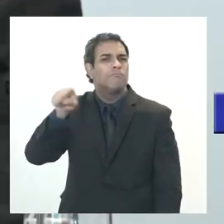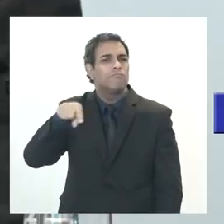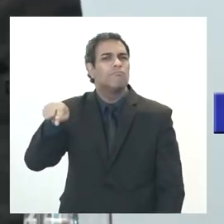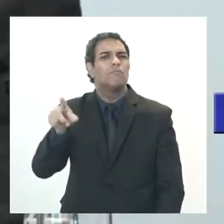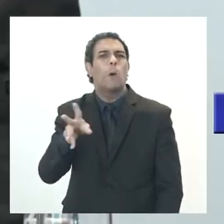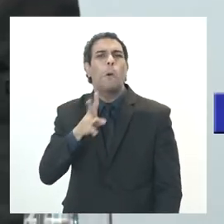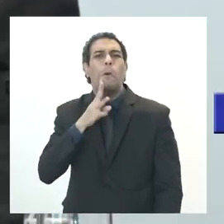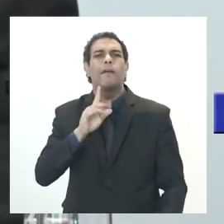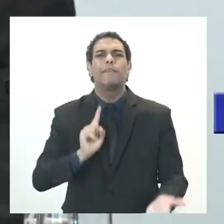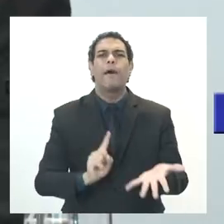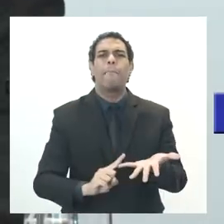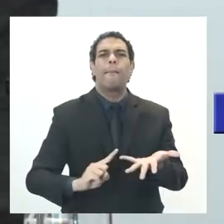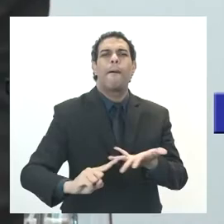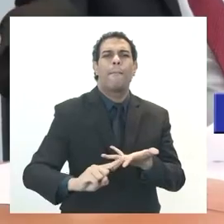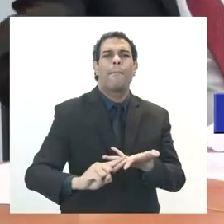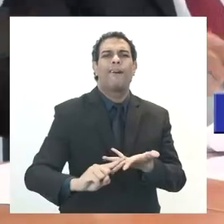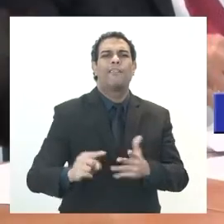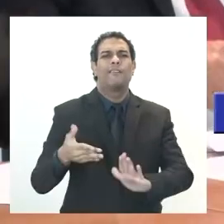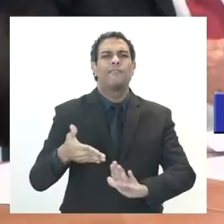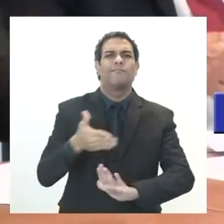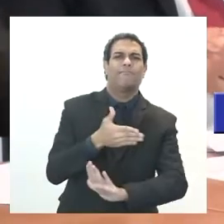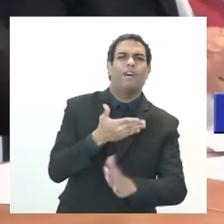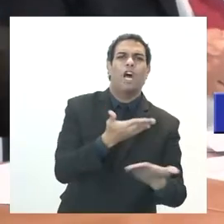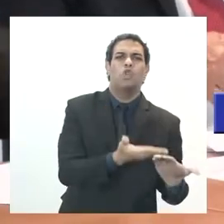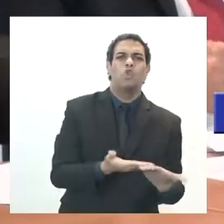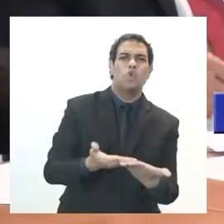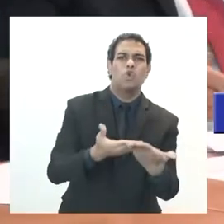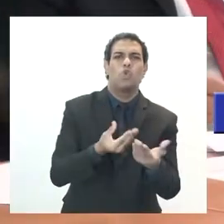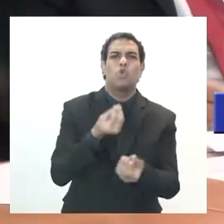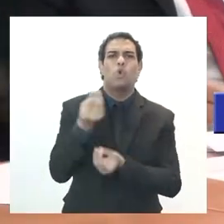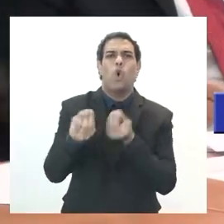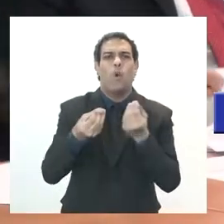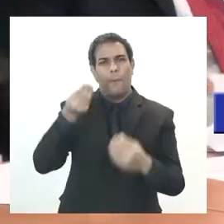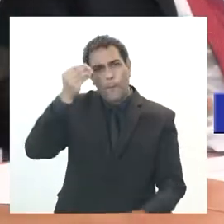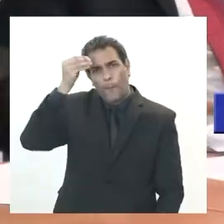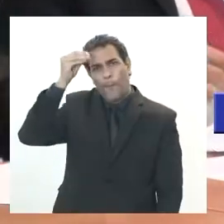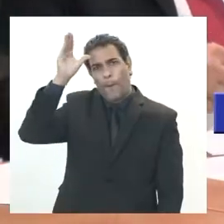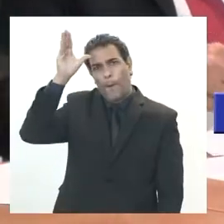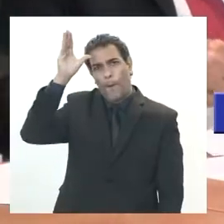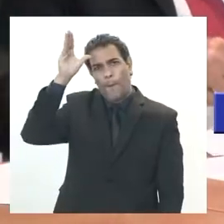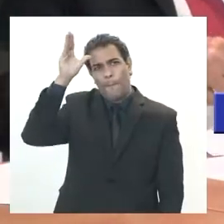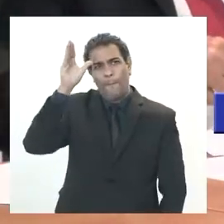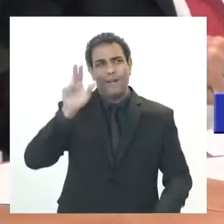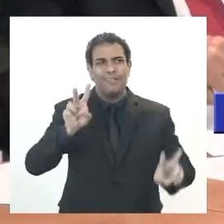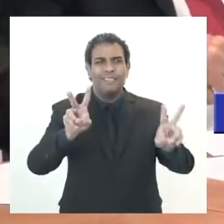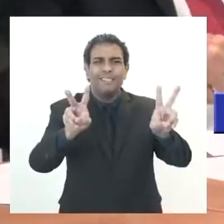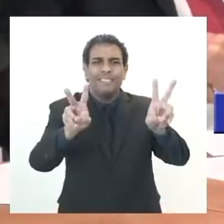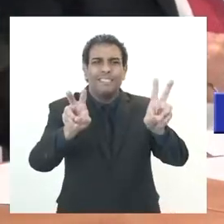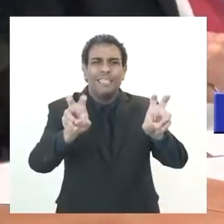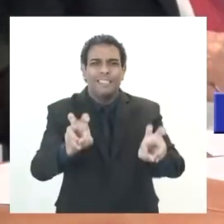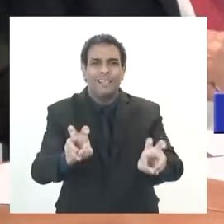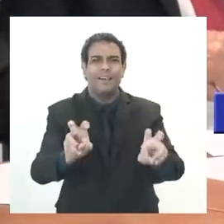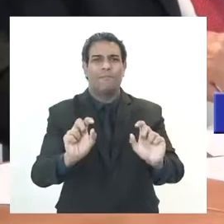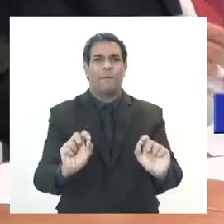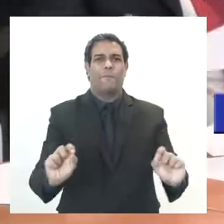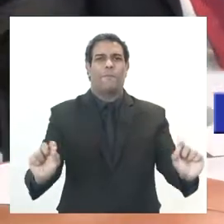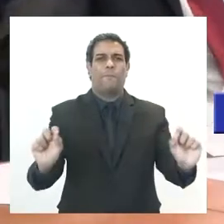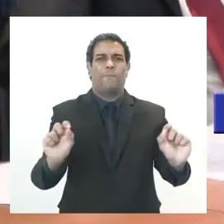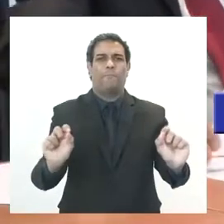estudado evidente que não tá para ter conhecimento pleno sobre todos os aspectos que envolvem